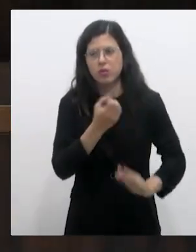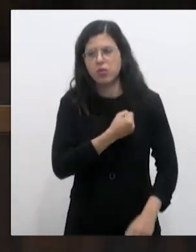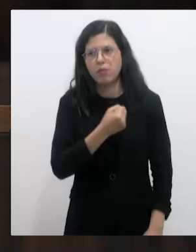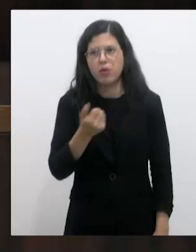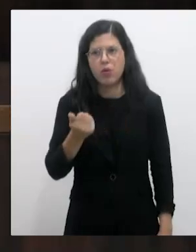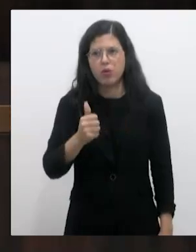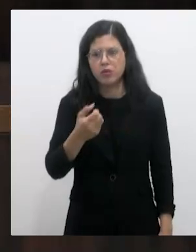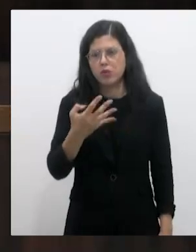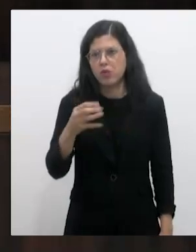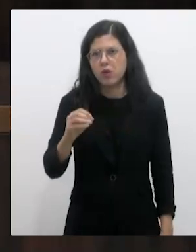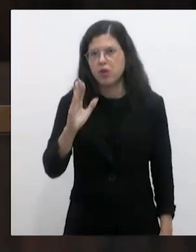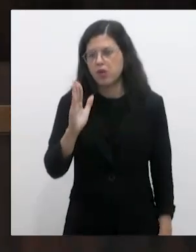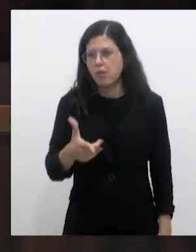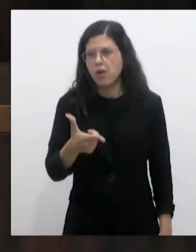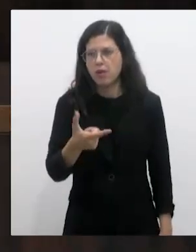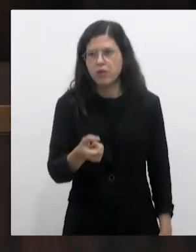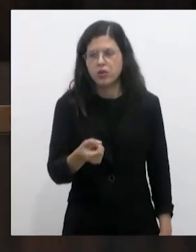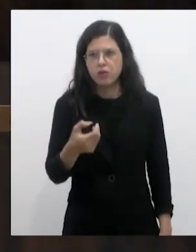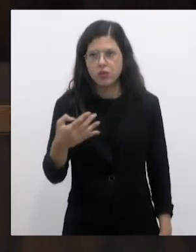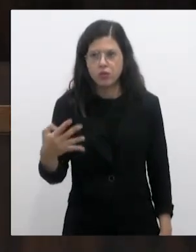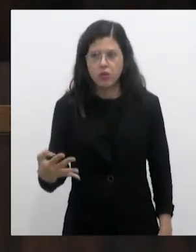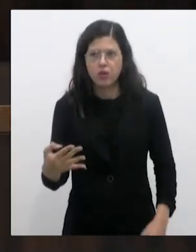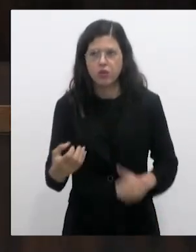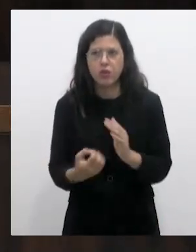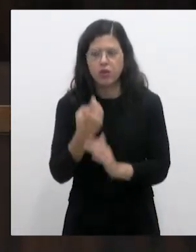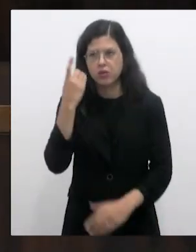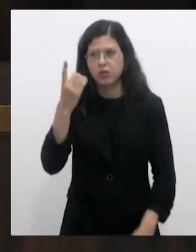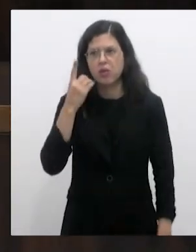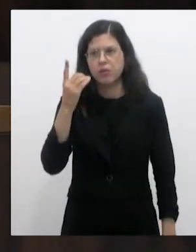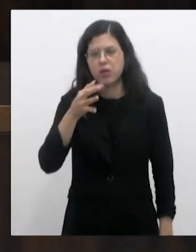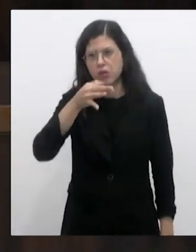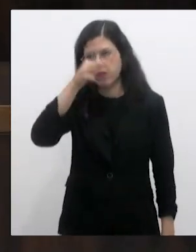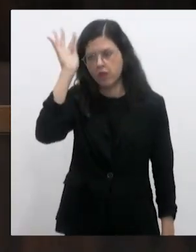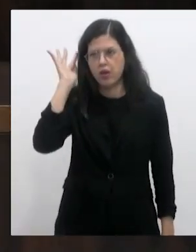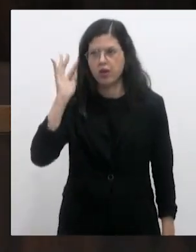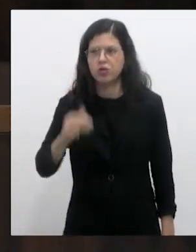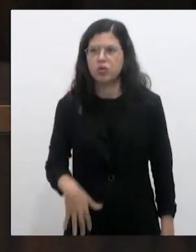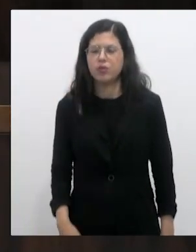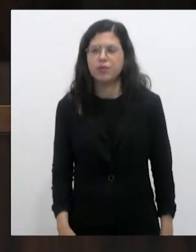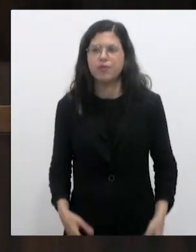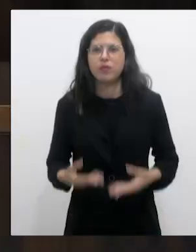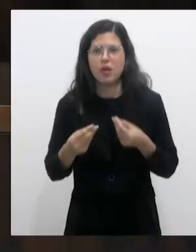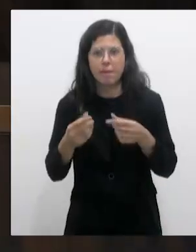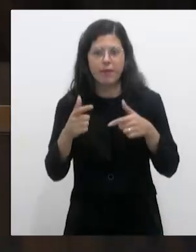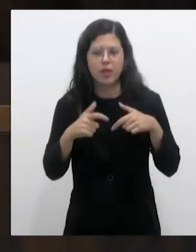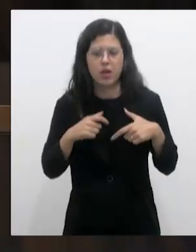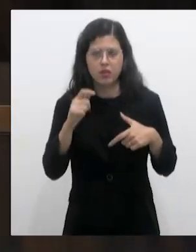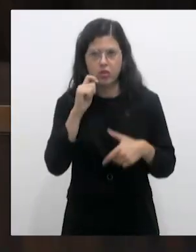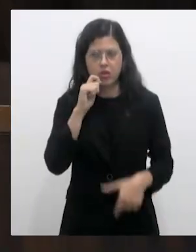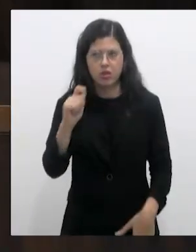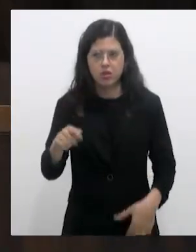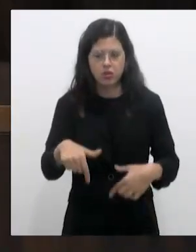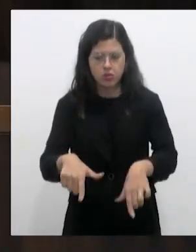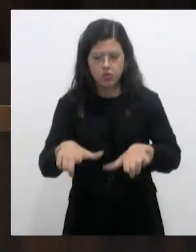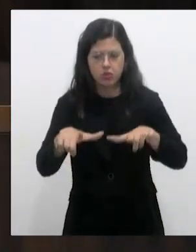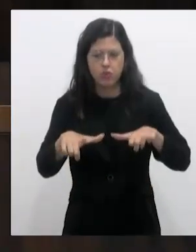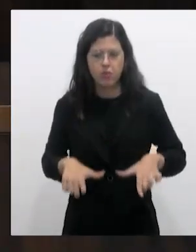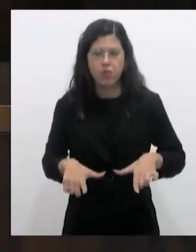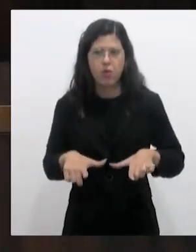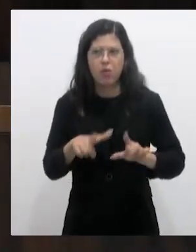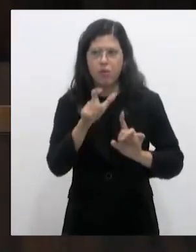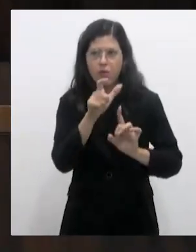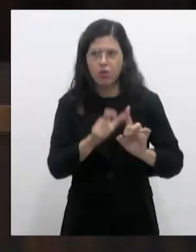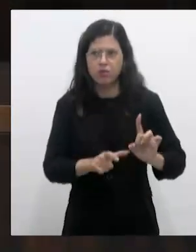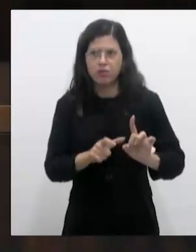número 1140/2024, de autoria do deputado Fred Pacheco, que concede a medalha Tiradentes e o respectivo diploma